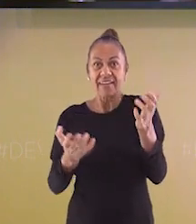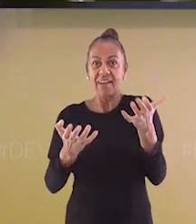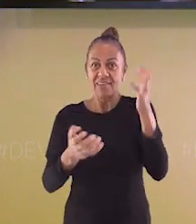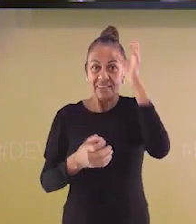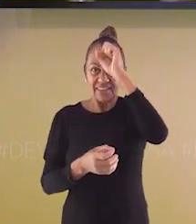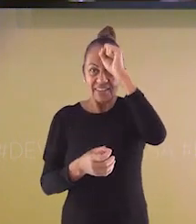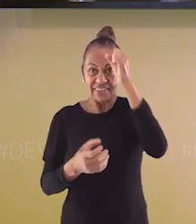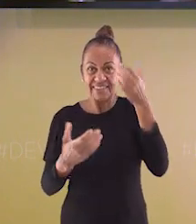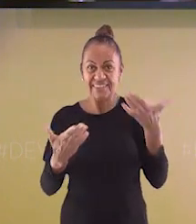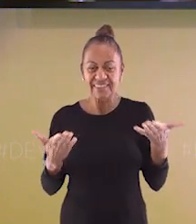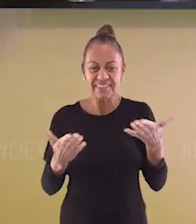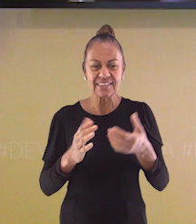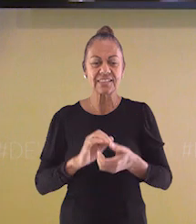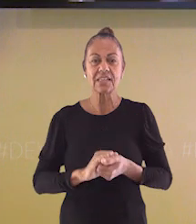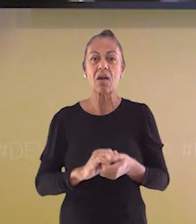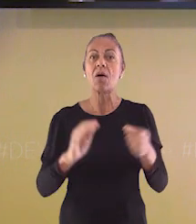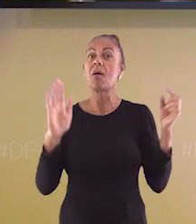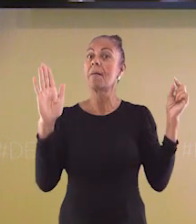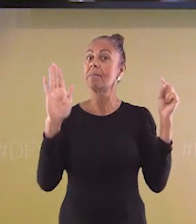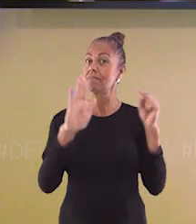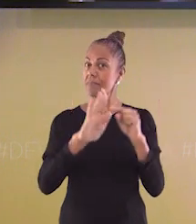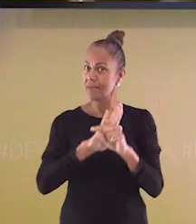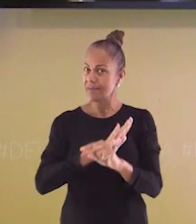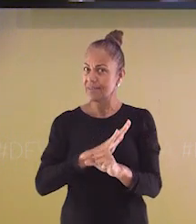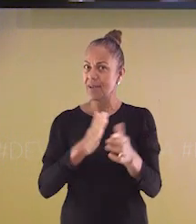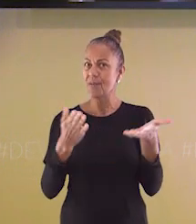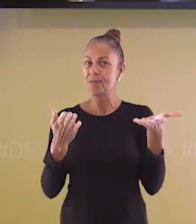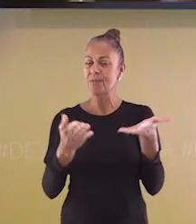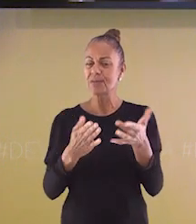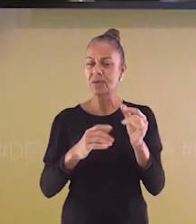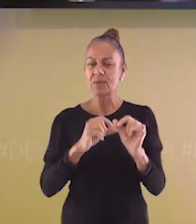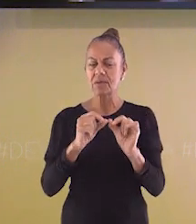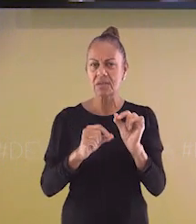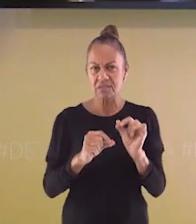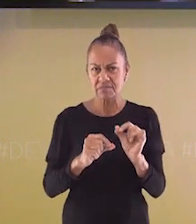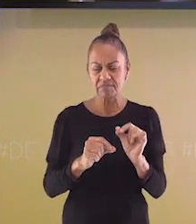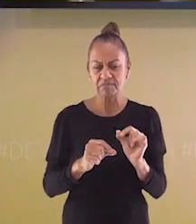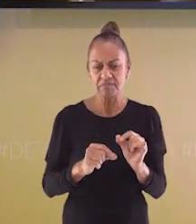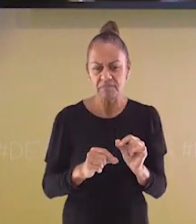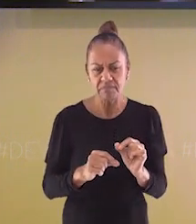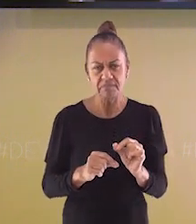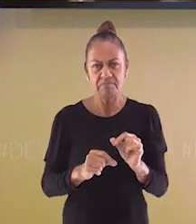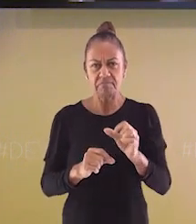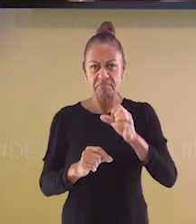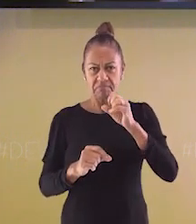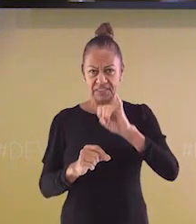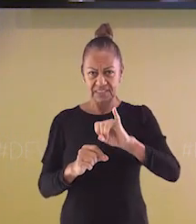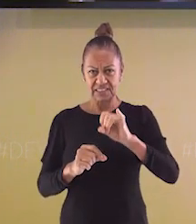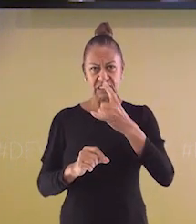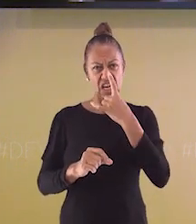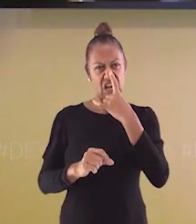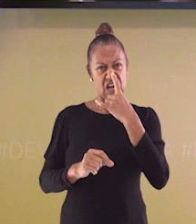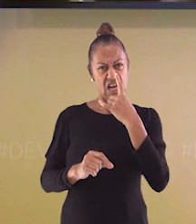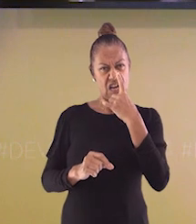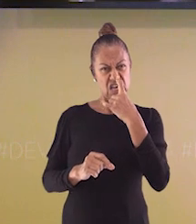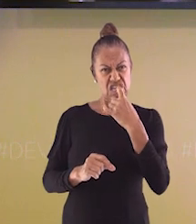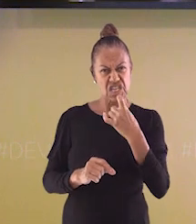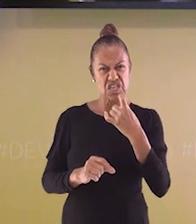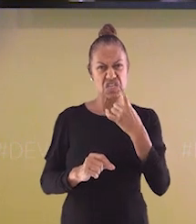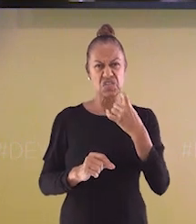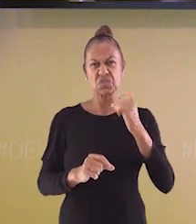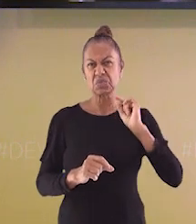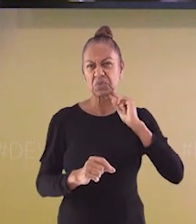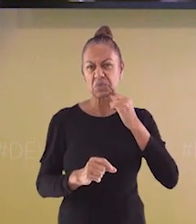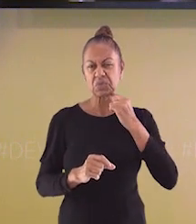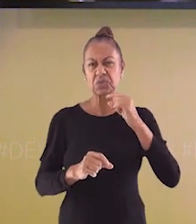aqui. Como o descarte adequado de resíduos atua na redução de impactos ambientais? Eu vou dar um tempo para você